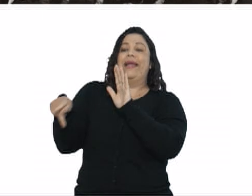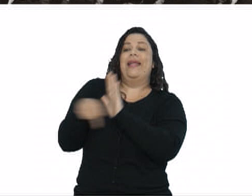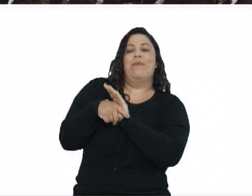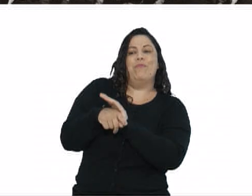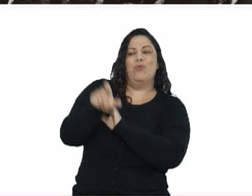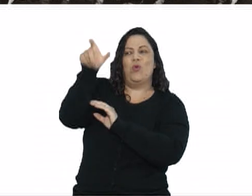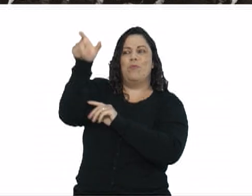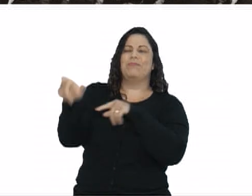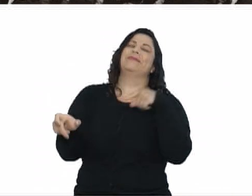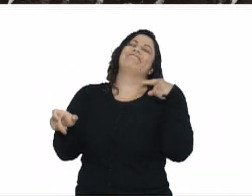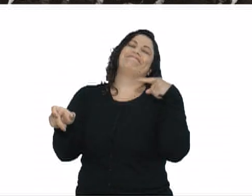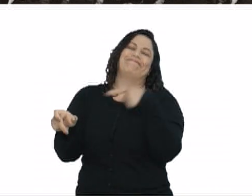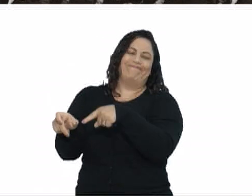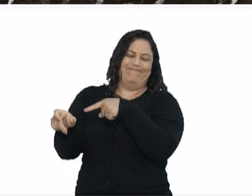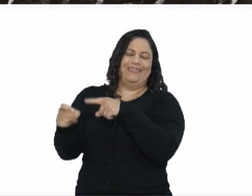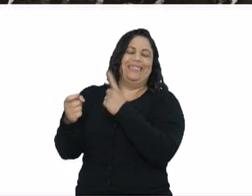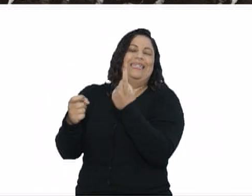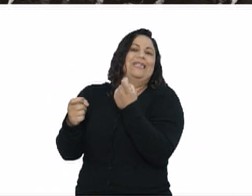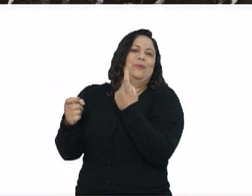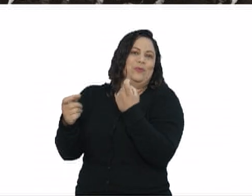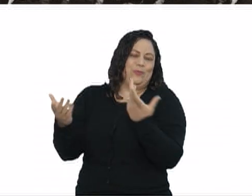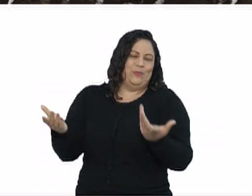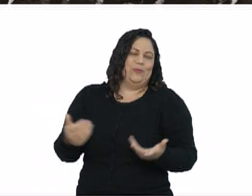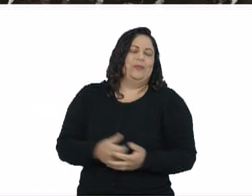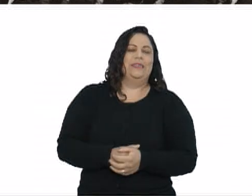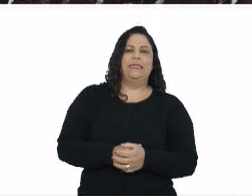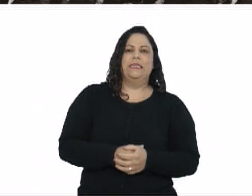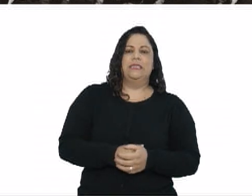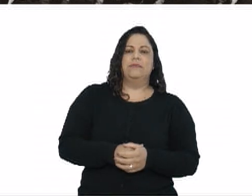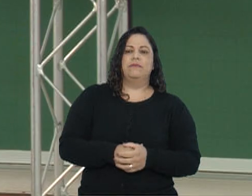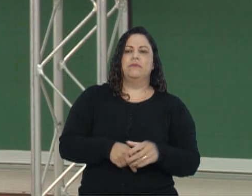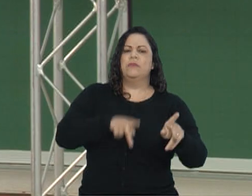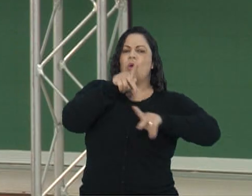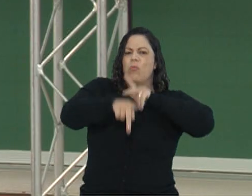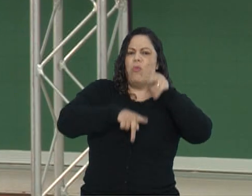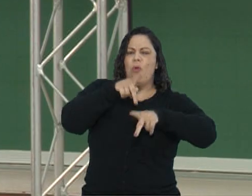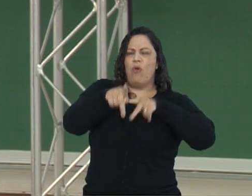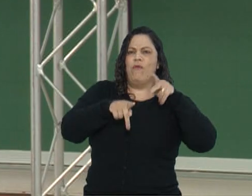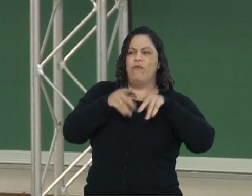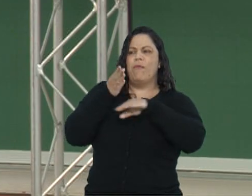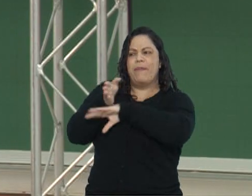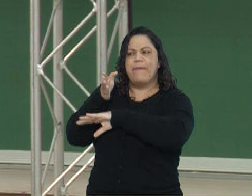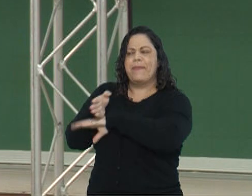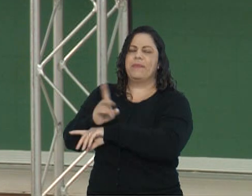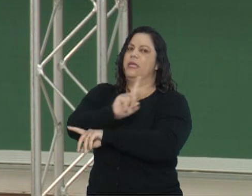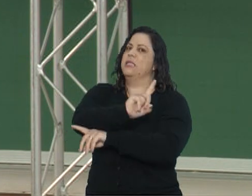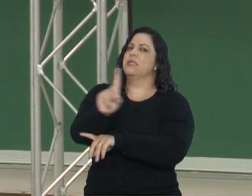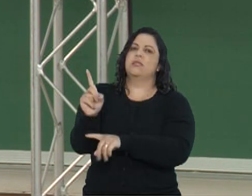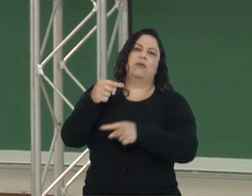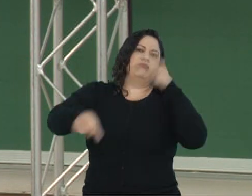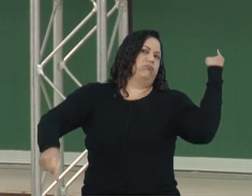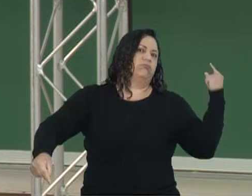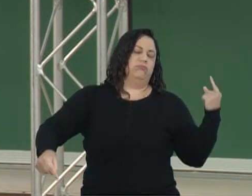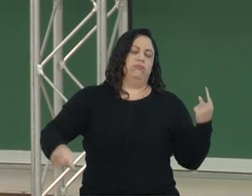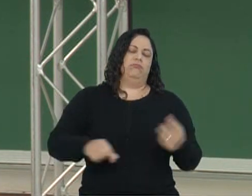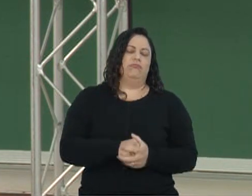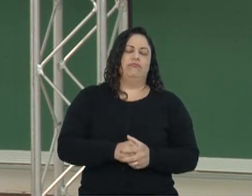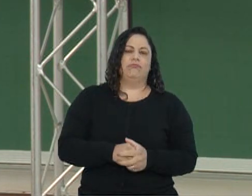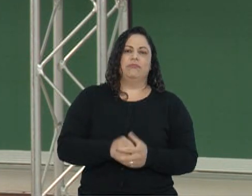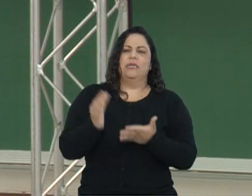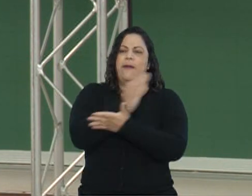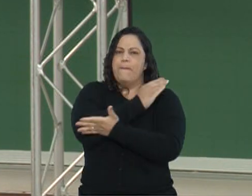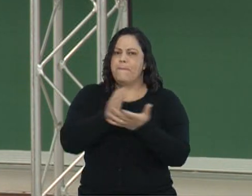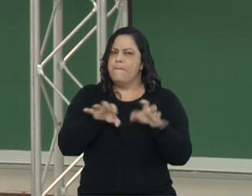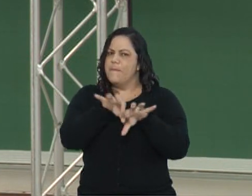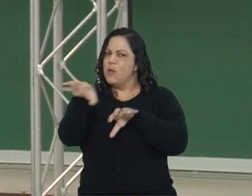ideias liberais, de participação popular, de liberdade de opinião, de divisão de poderes,